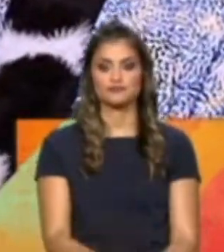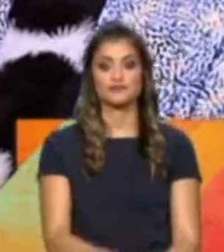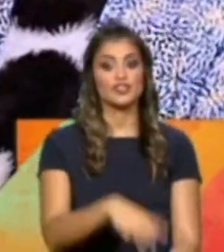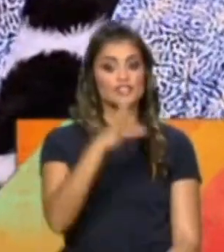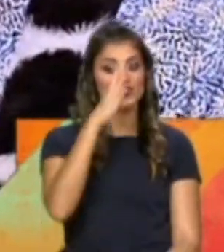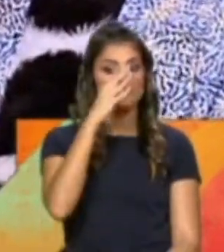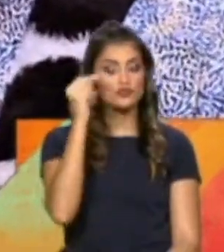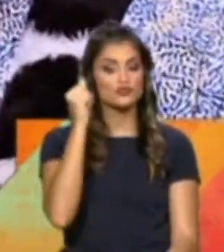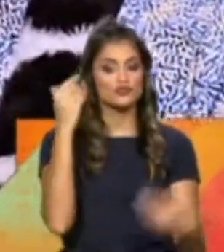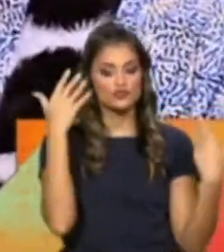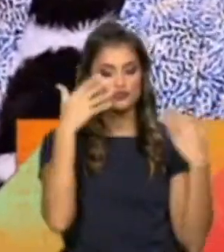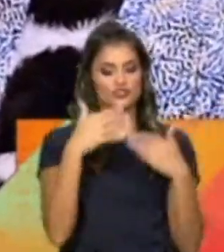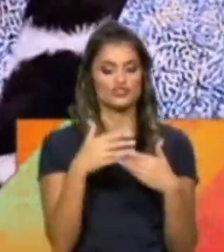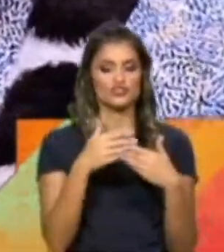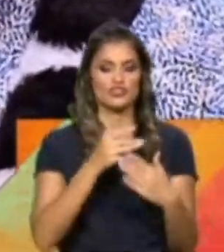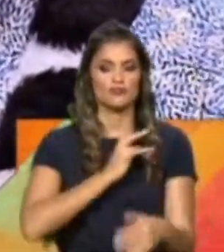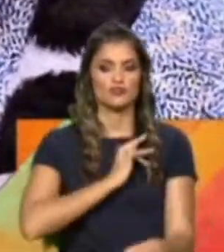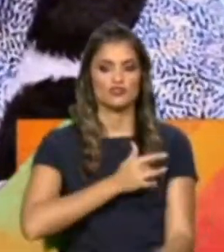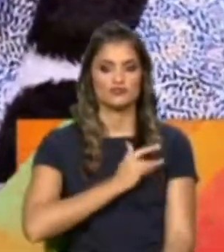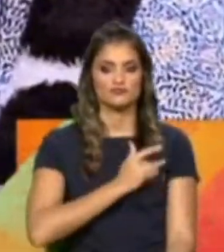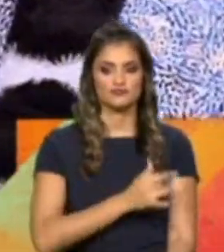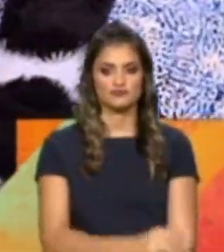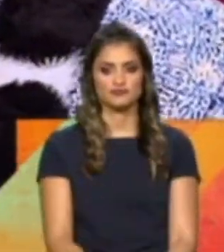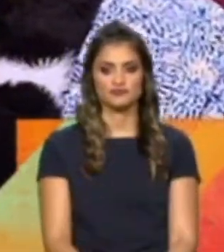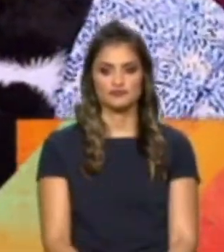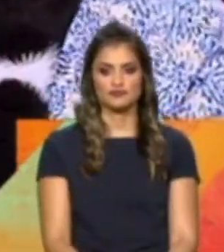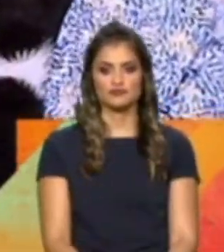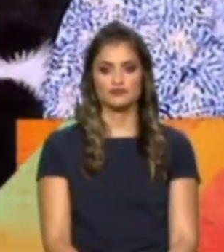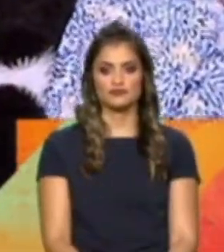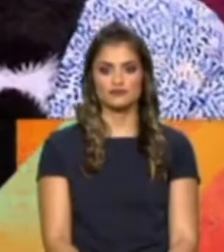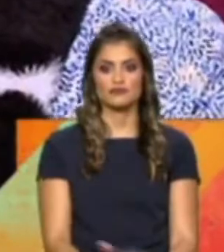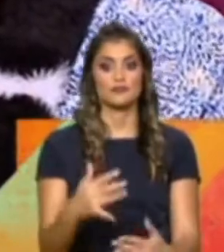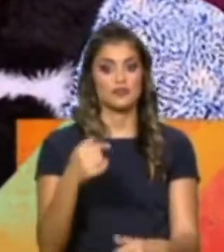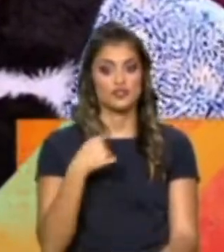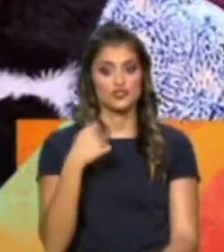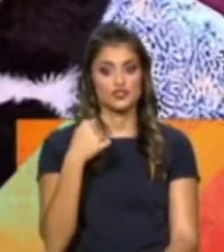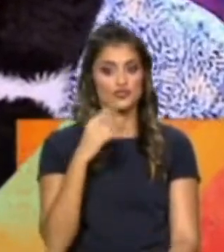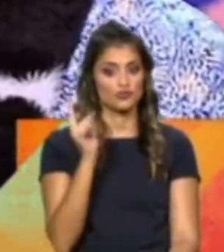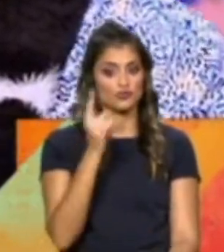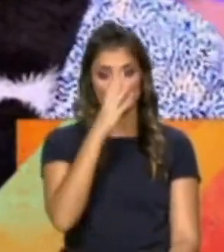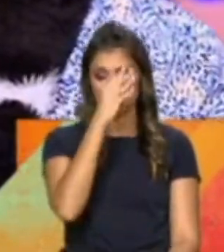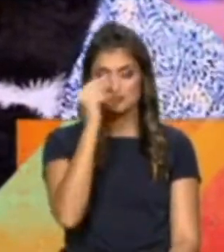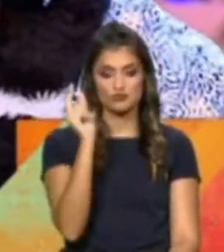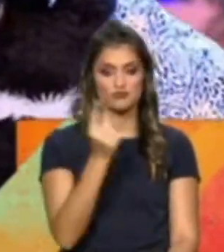Esqueceu-se das noites de amor, mas eu não esqueço,